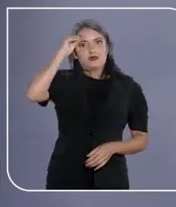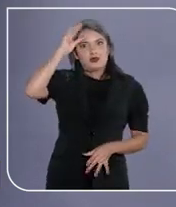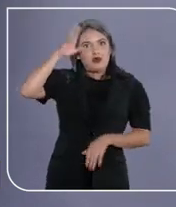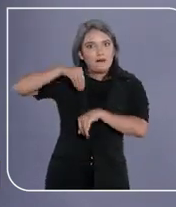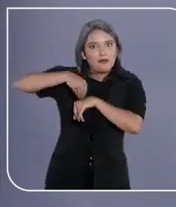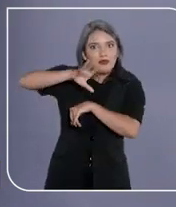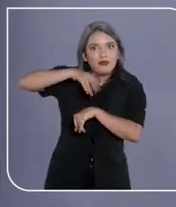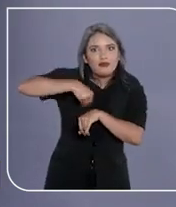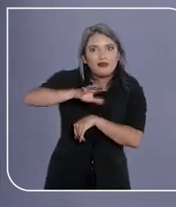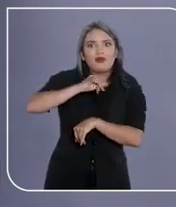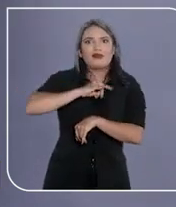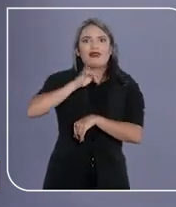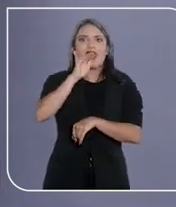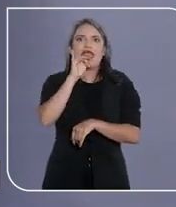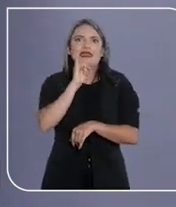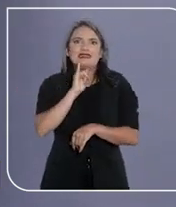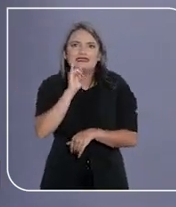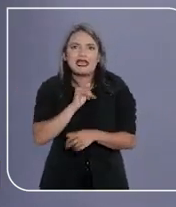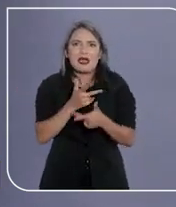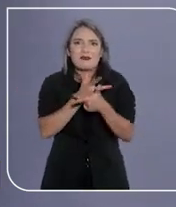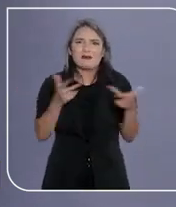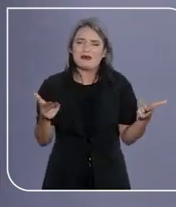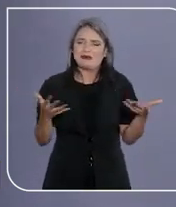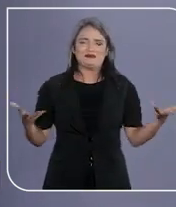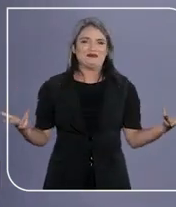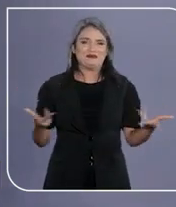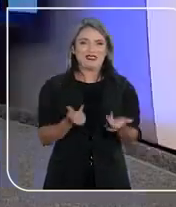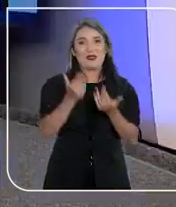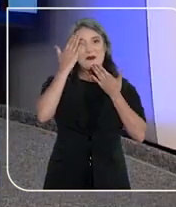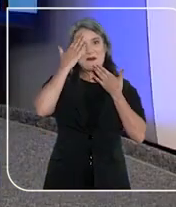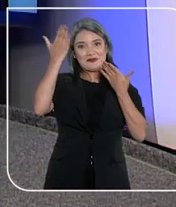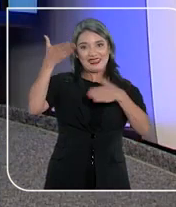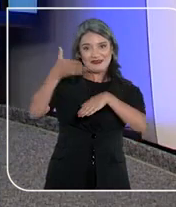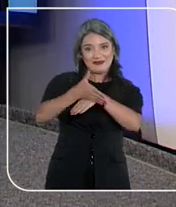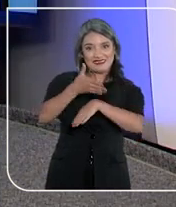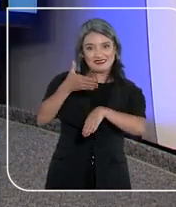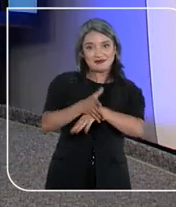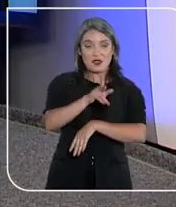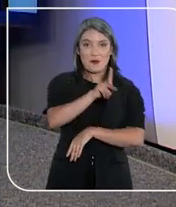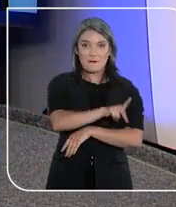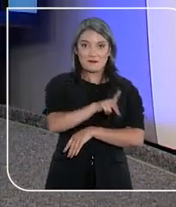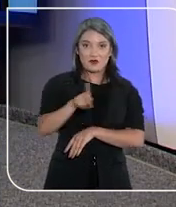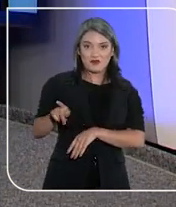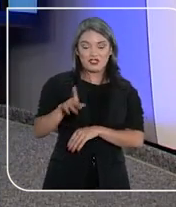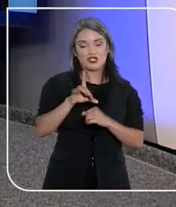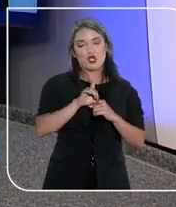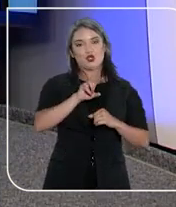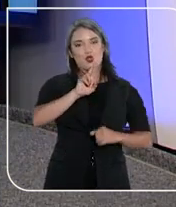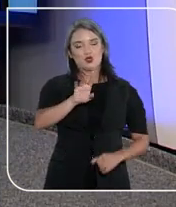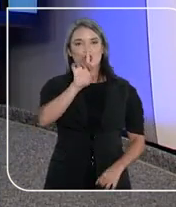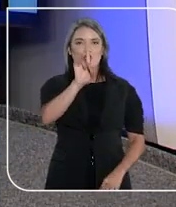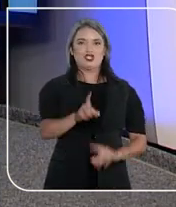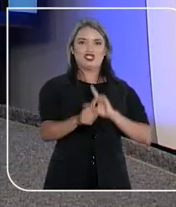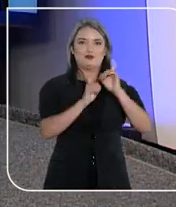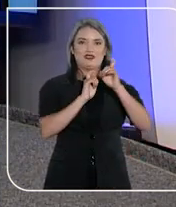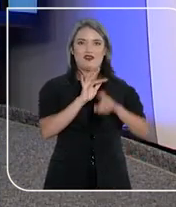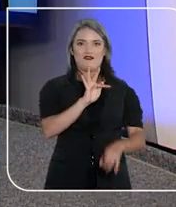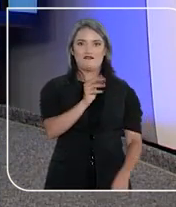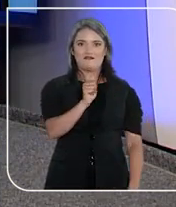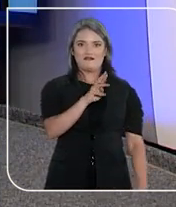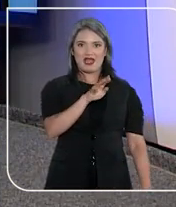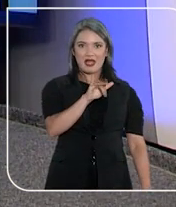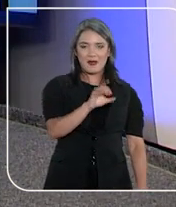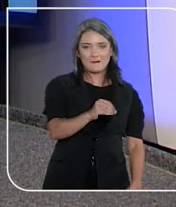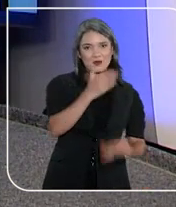didática, com exemplos, enfim. Só tenho a agradecer a participação do professor e doutor em Direito Administrativo, Fábio Lins.